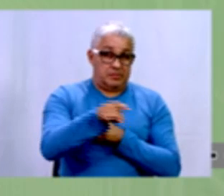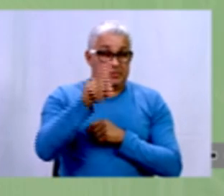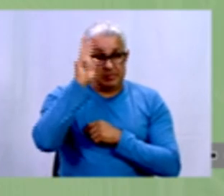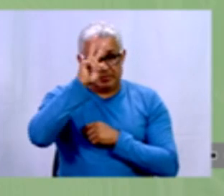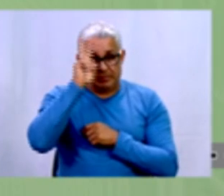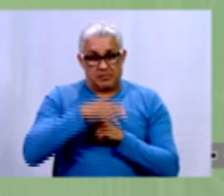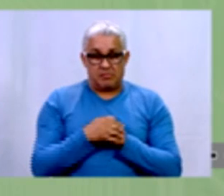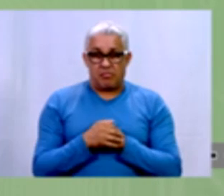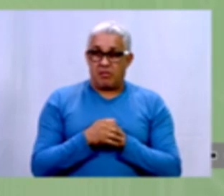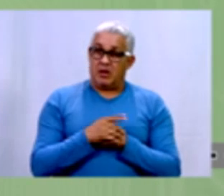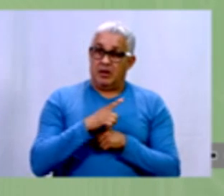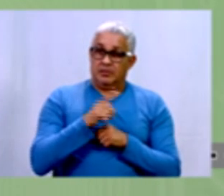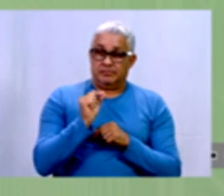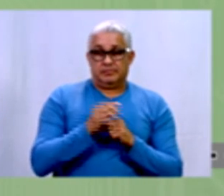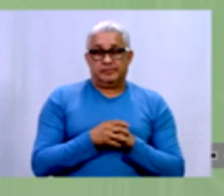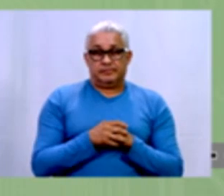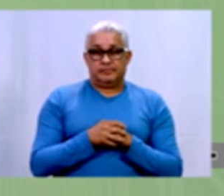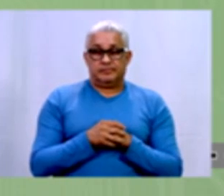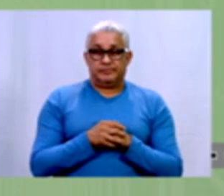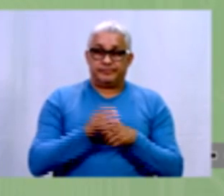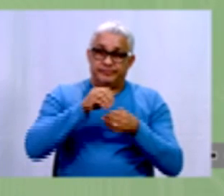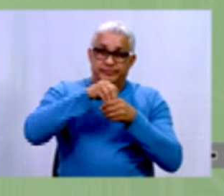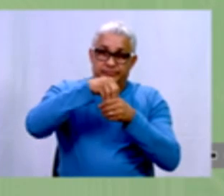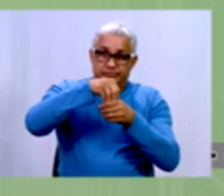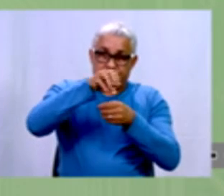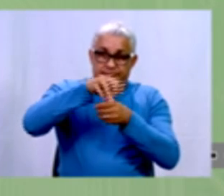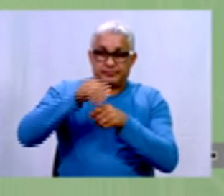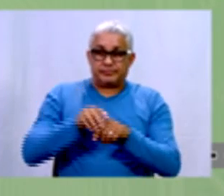nós vimos o conteúdo